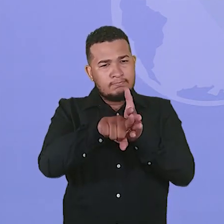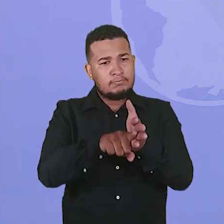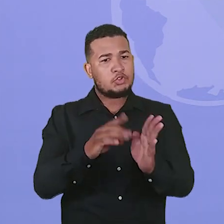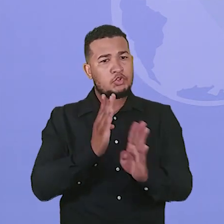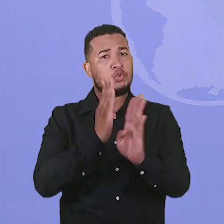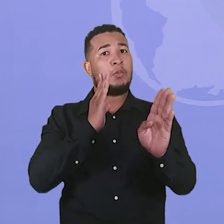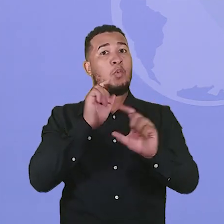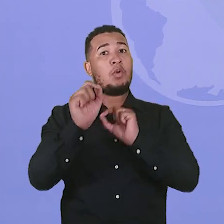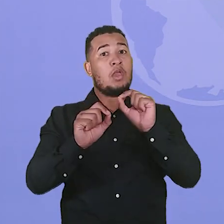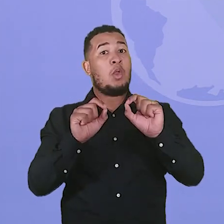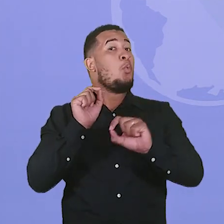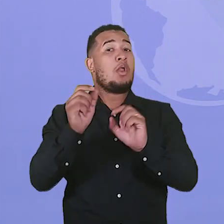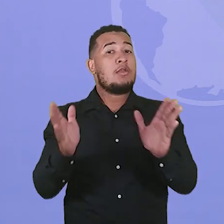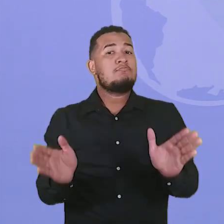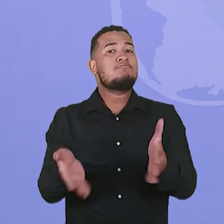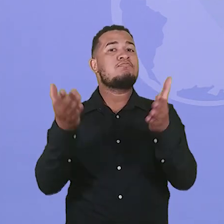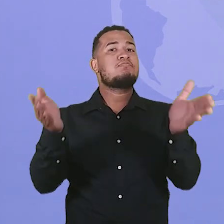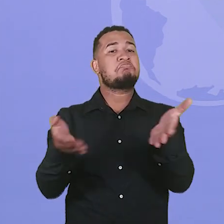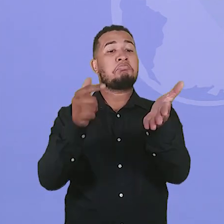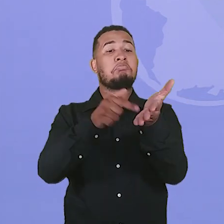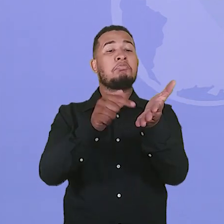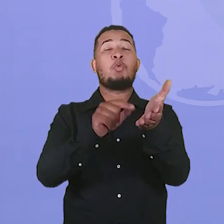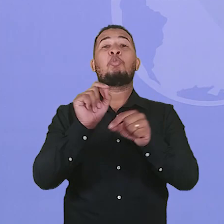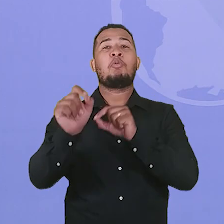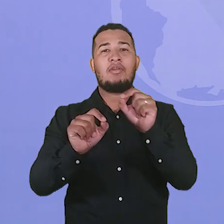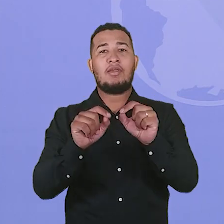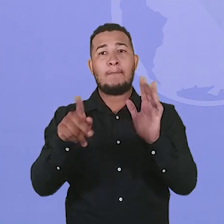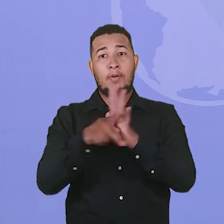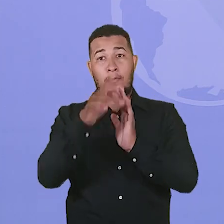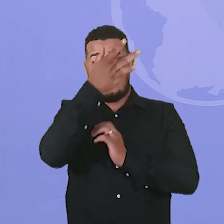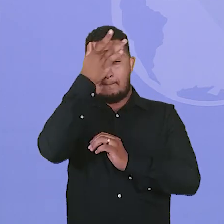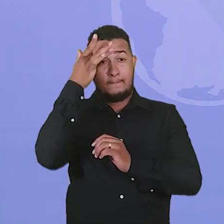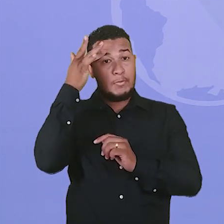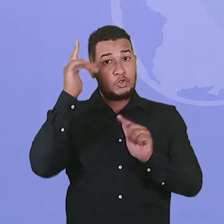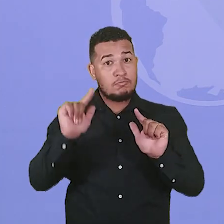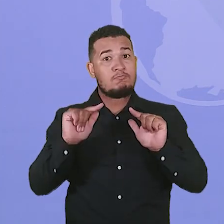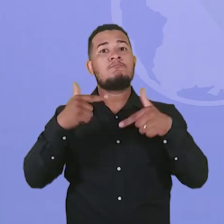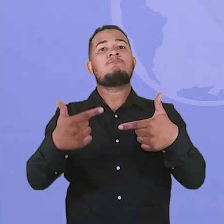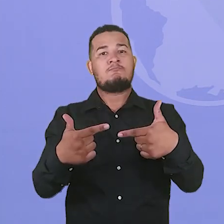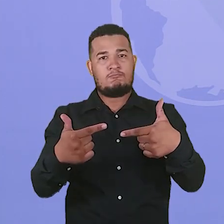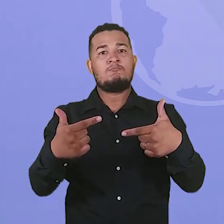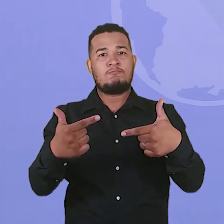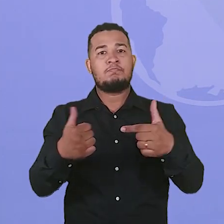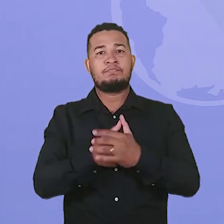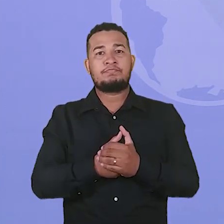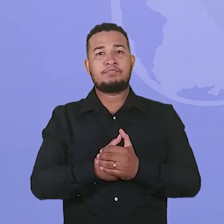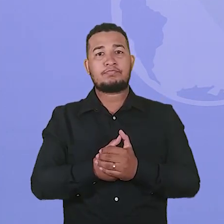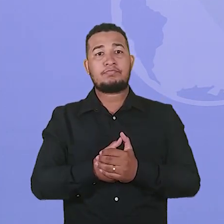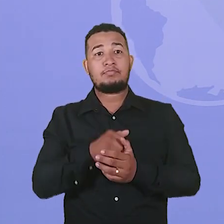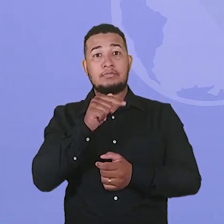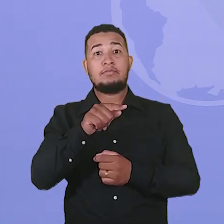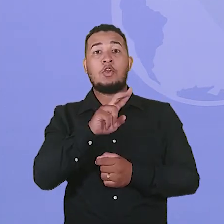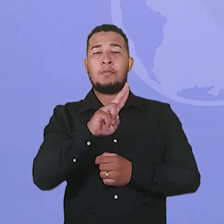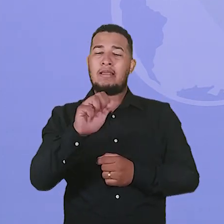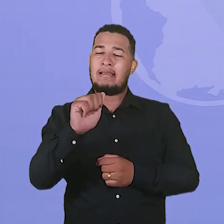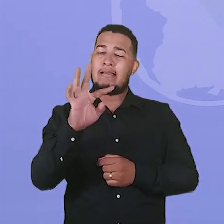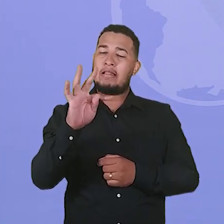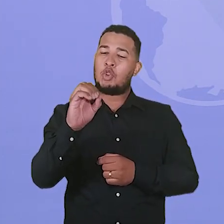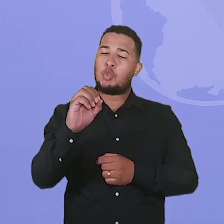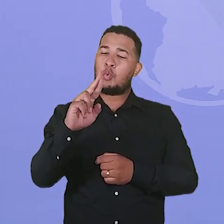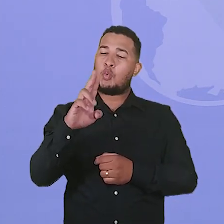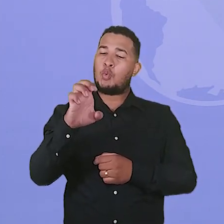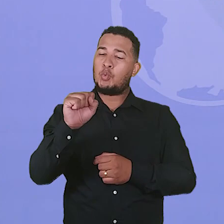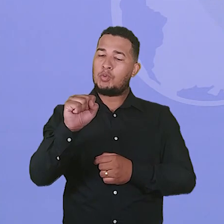e descobrir as motivações dos atores sociais envolvidos nesse fenômeno, né? Chamamos aqui de